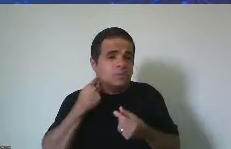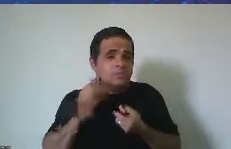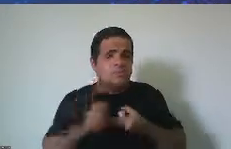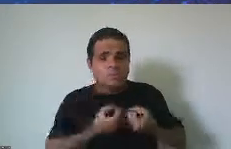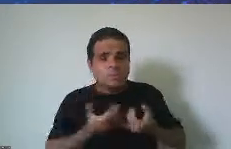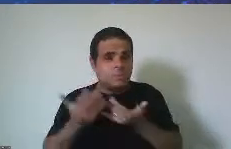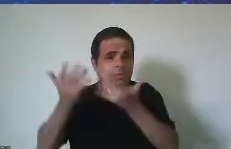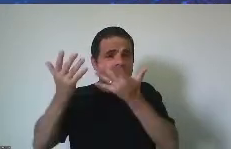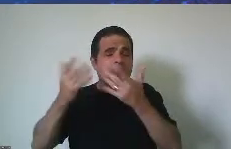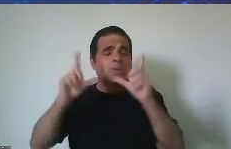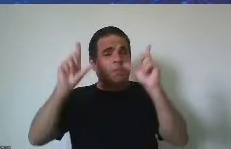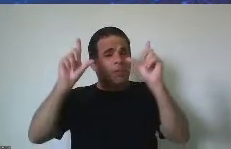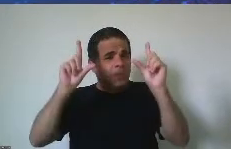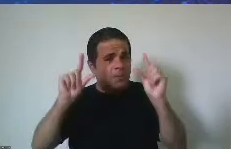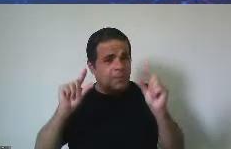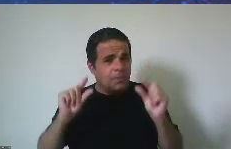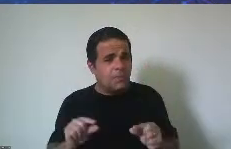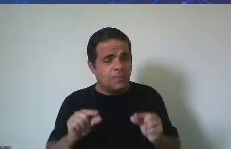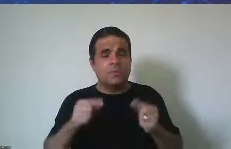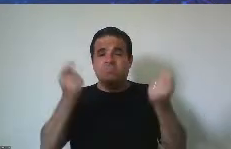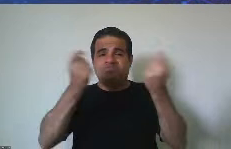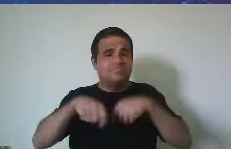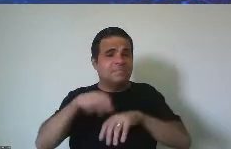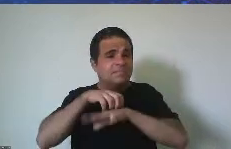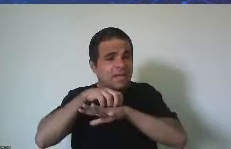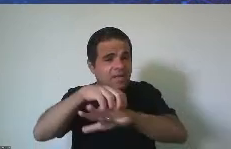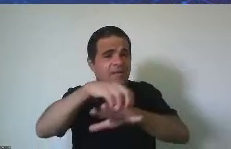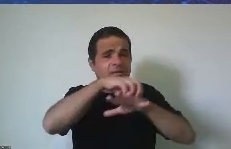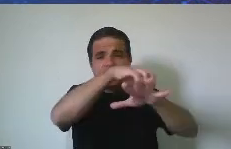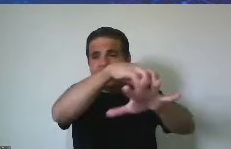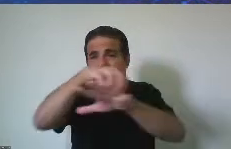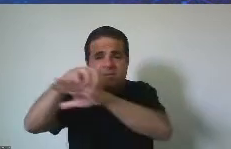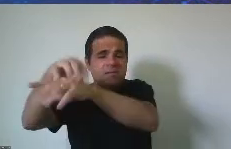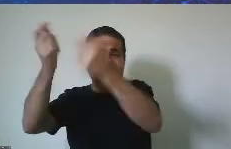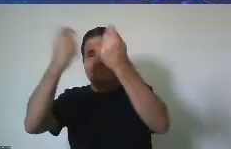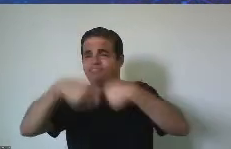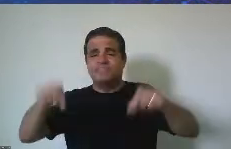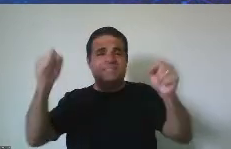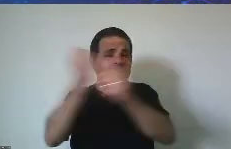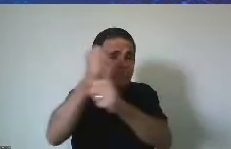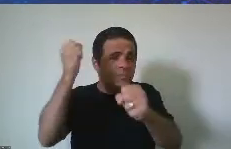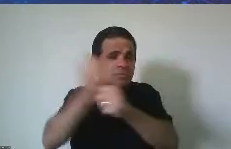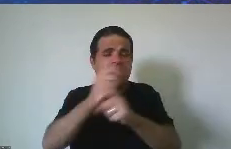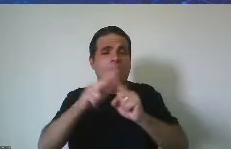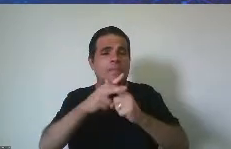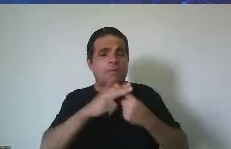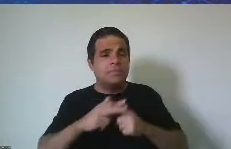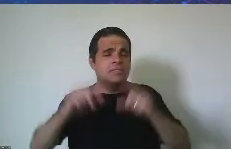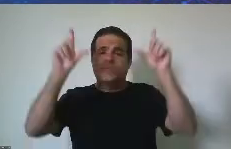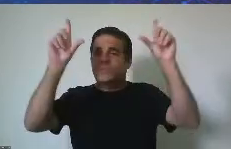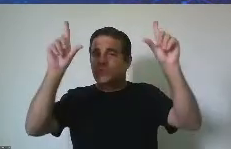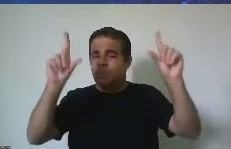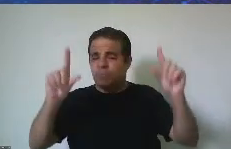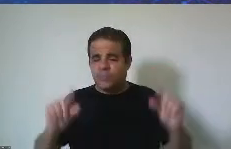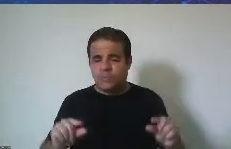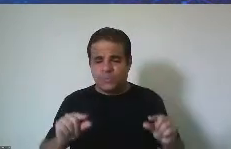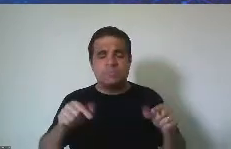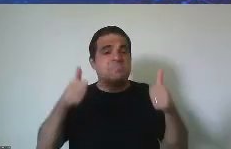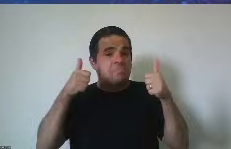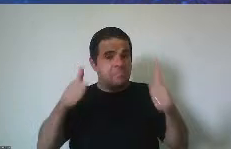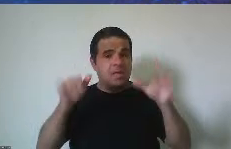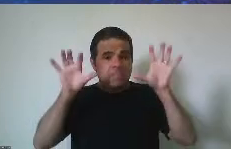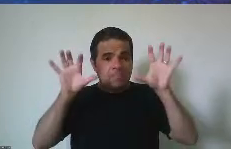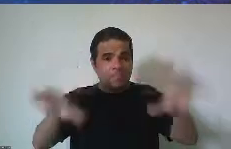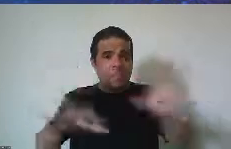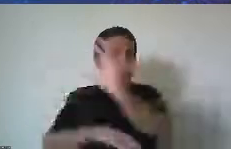necessidade de transporte tanto na construção quanto na manutenção Então isso acaba reduzindo o impacto ambiental e